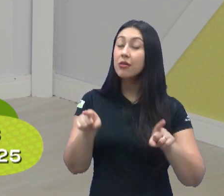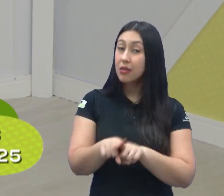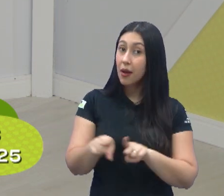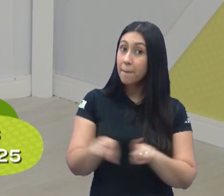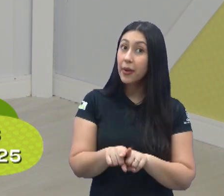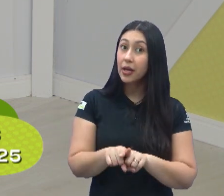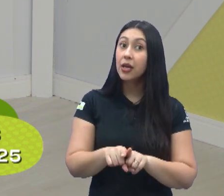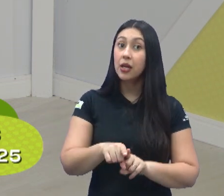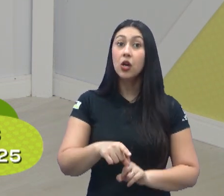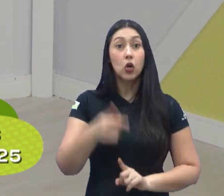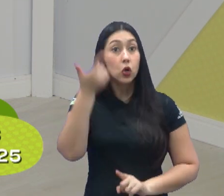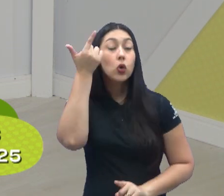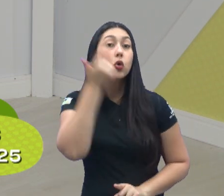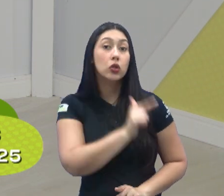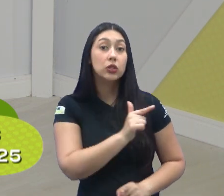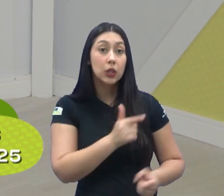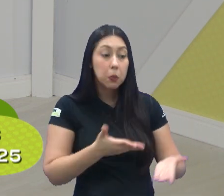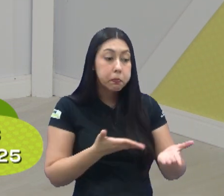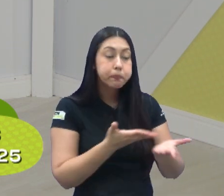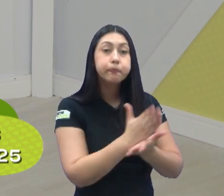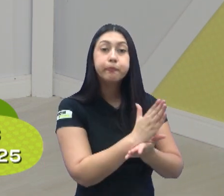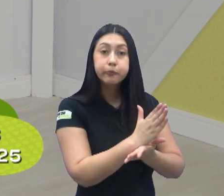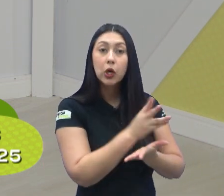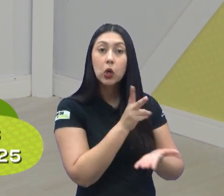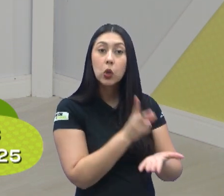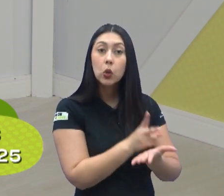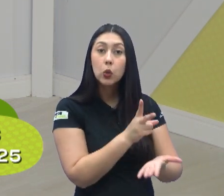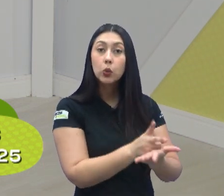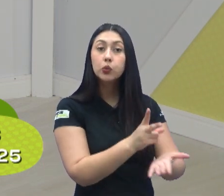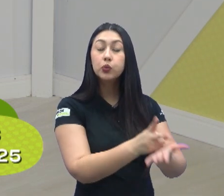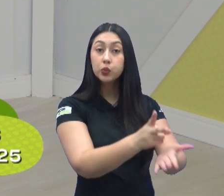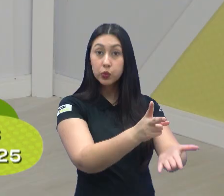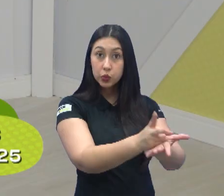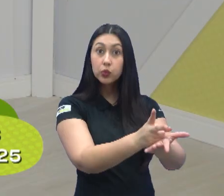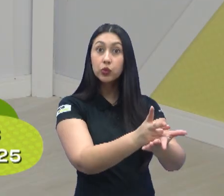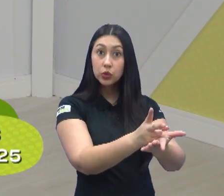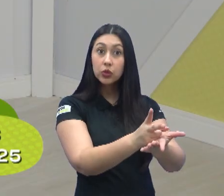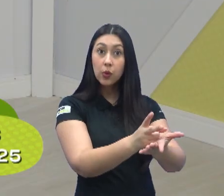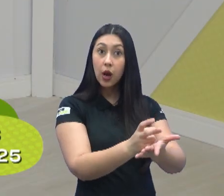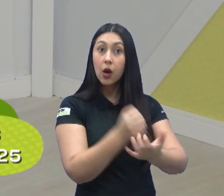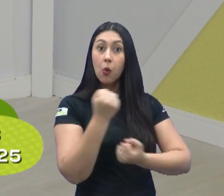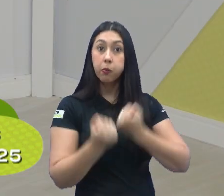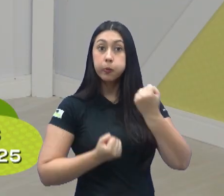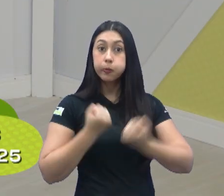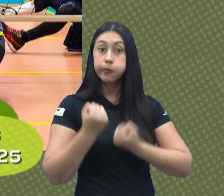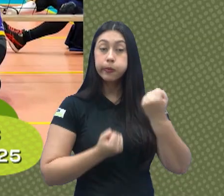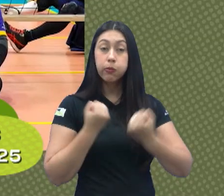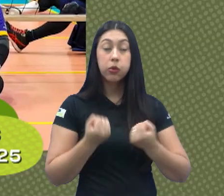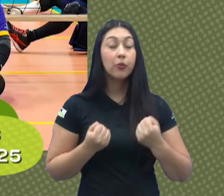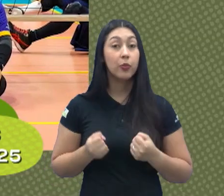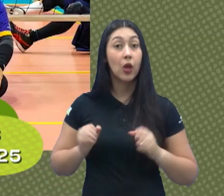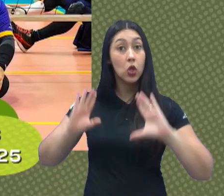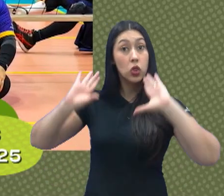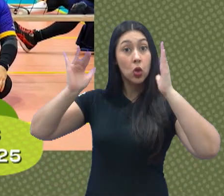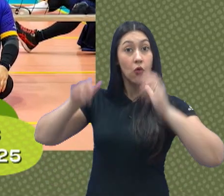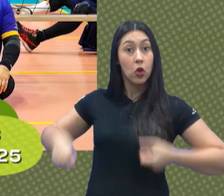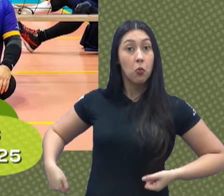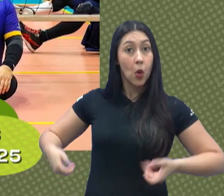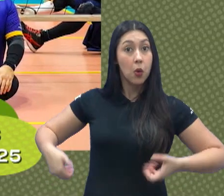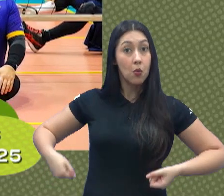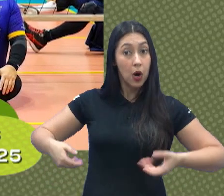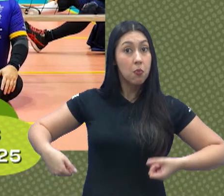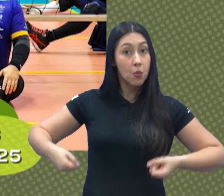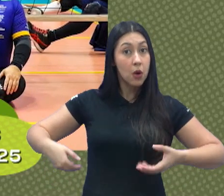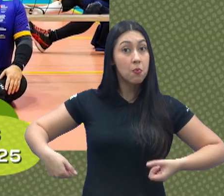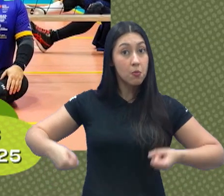pontuação necessária para a manutenção ali da liderança no atletismo. No vôlei sentado masculino, São